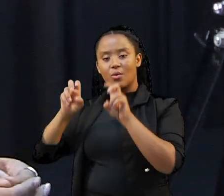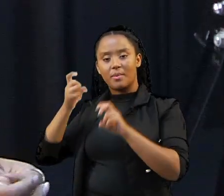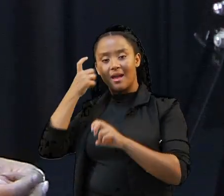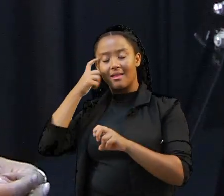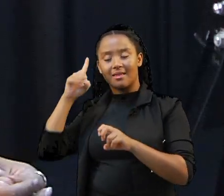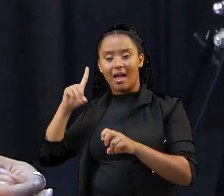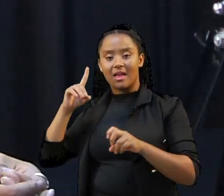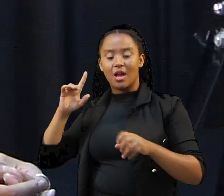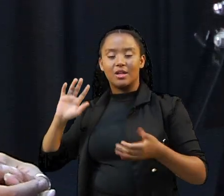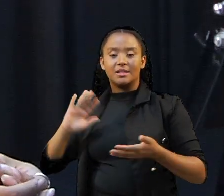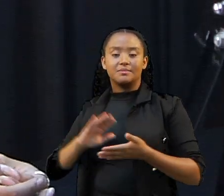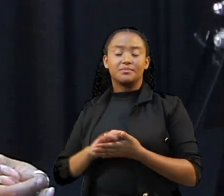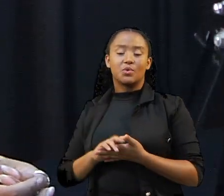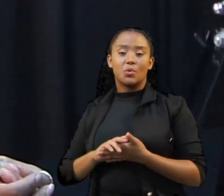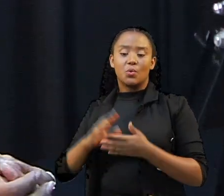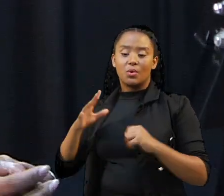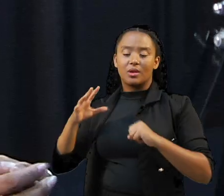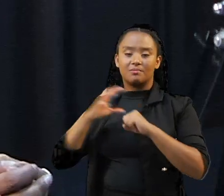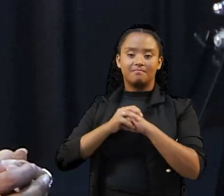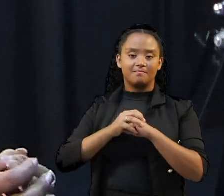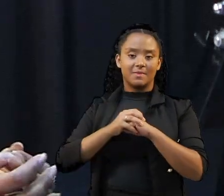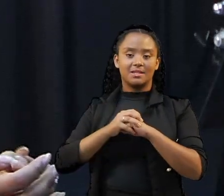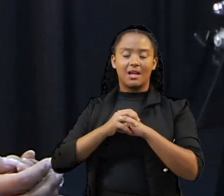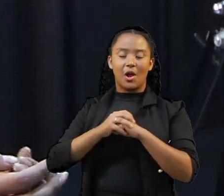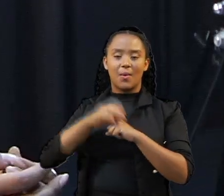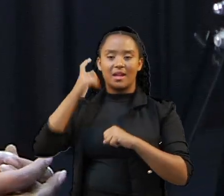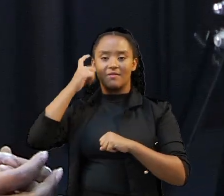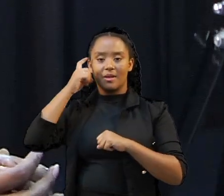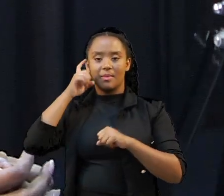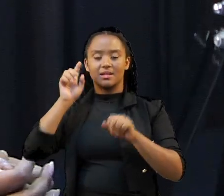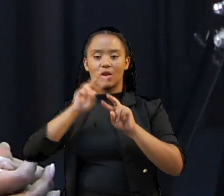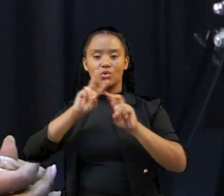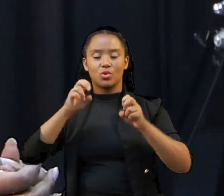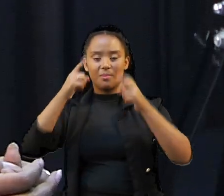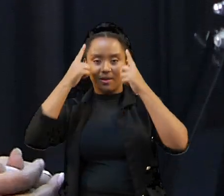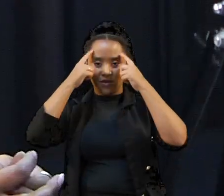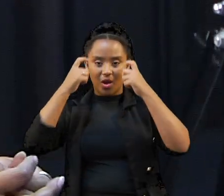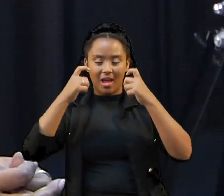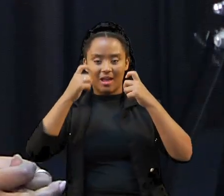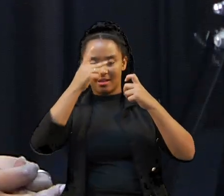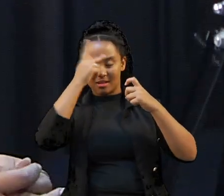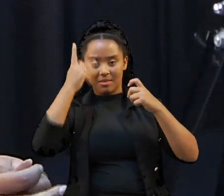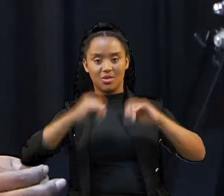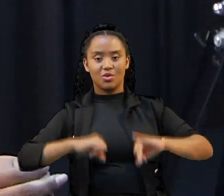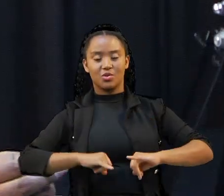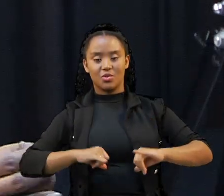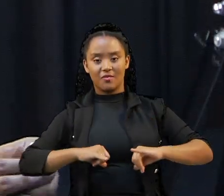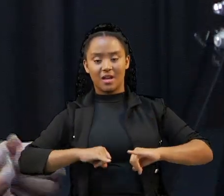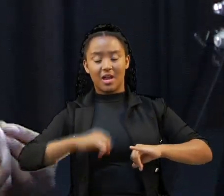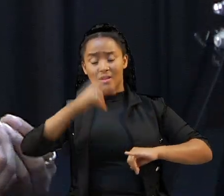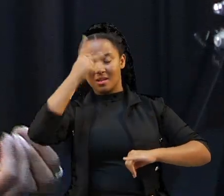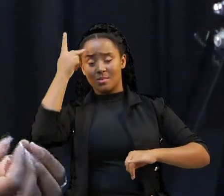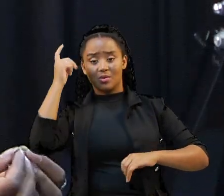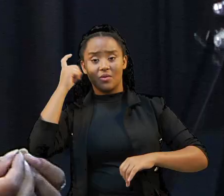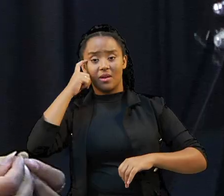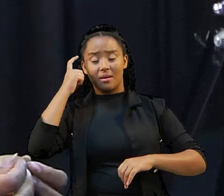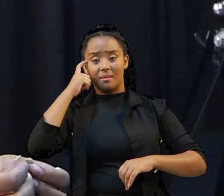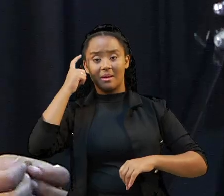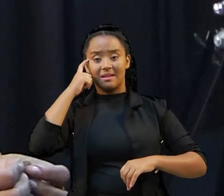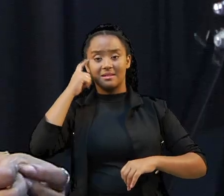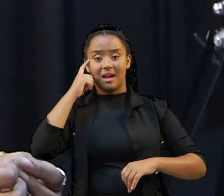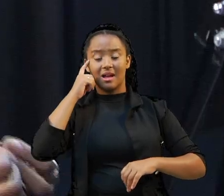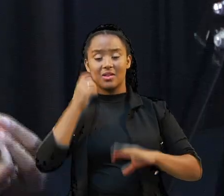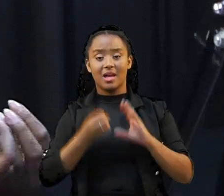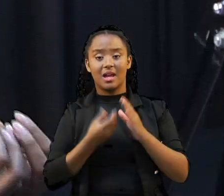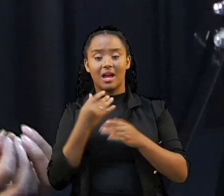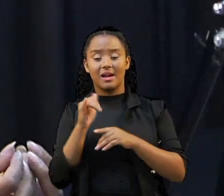leva em consideração toda essa violência que levou as pessoas a ter que pensar alternativas de